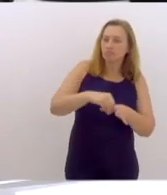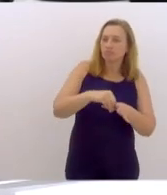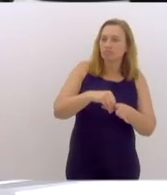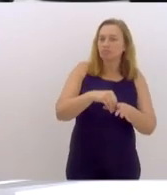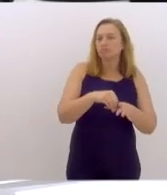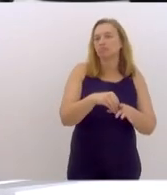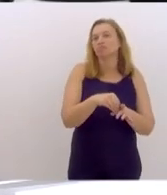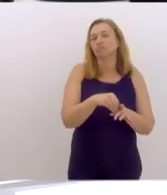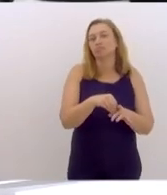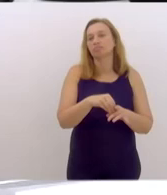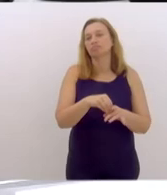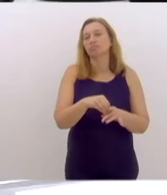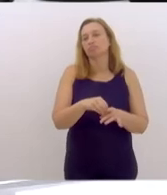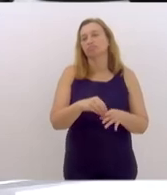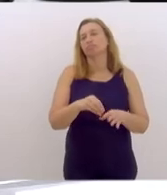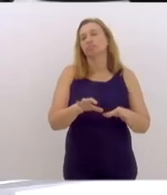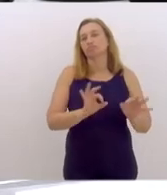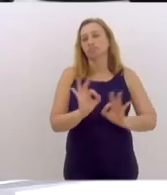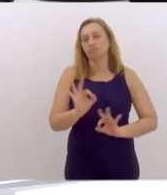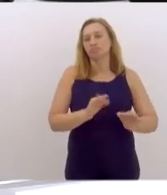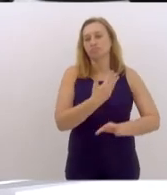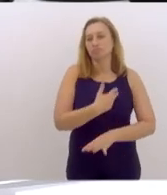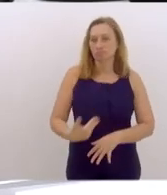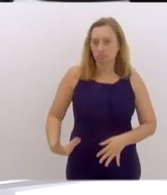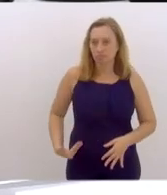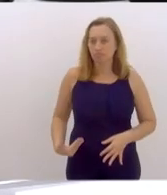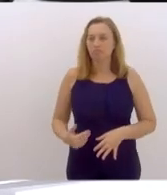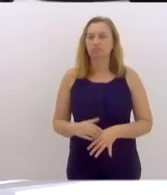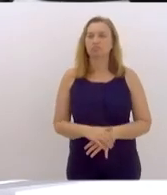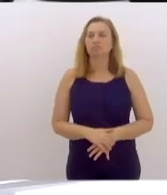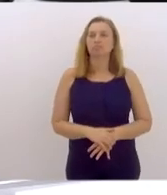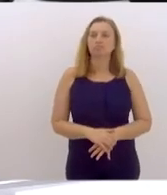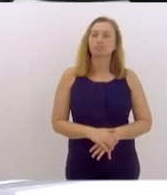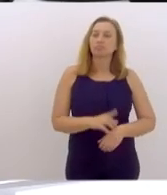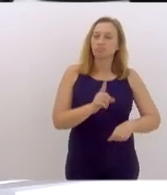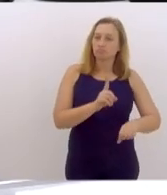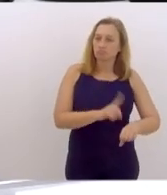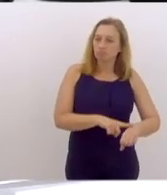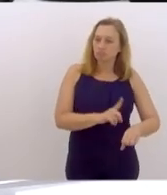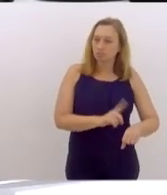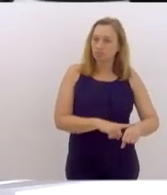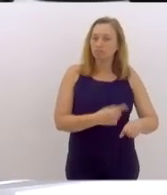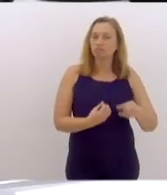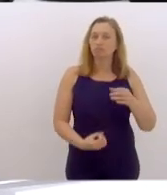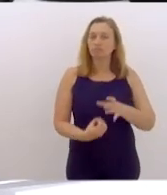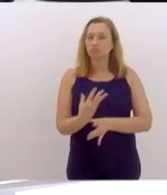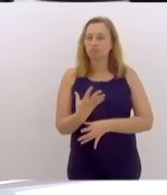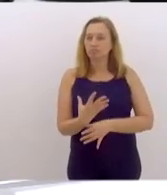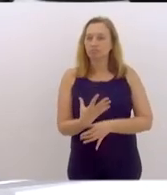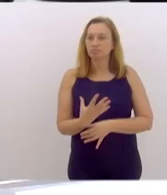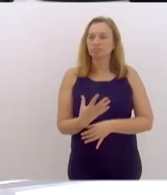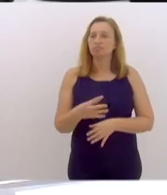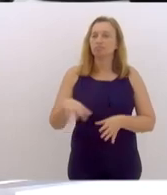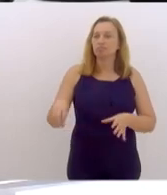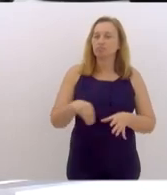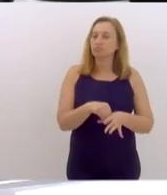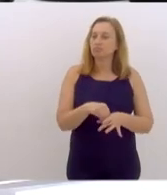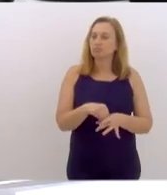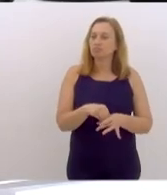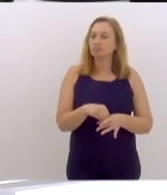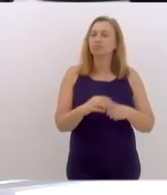ao plano de governo e das concessionárias definindo-se prazos para a instalação e implantação